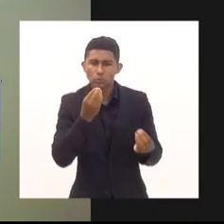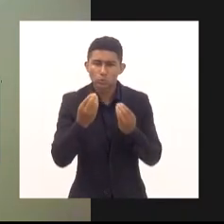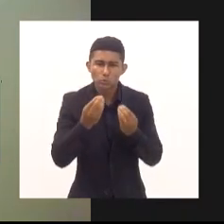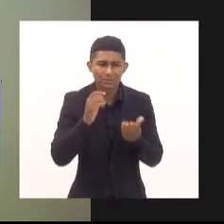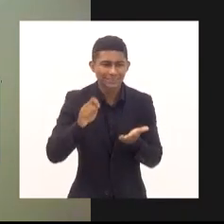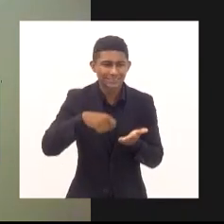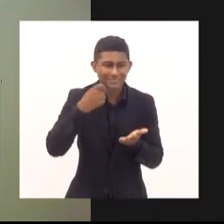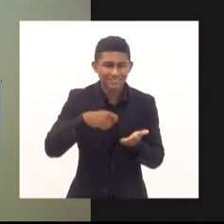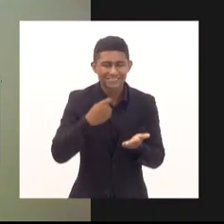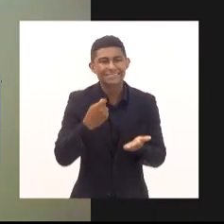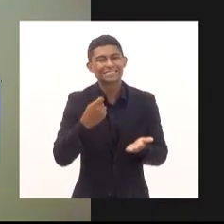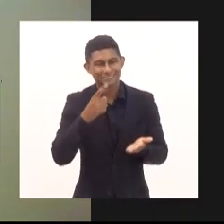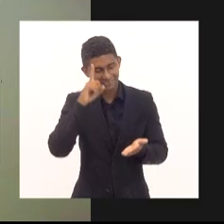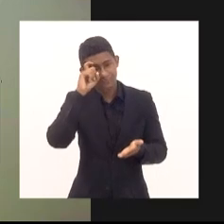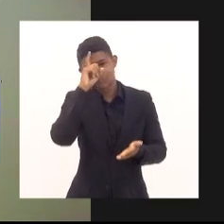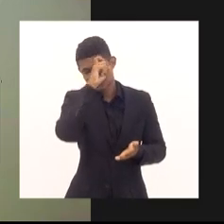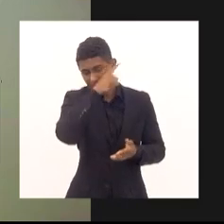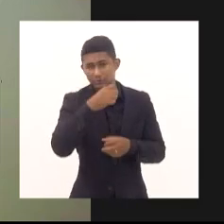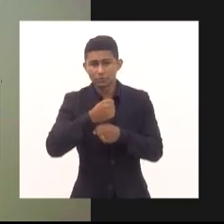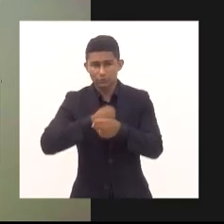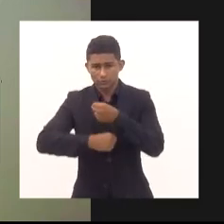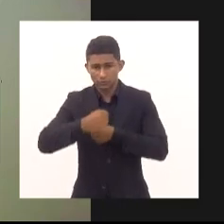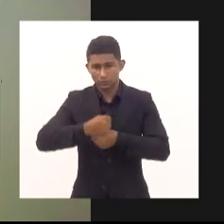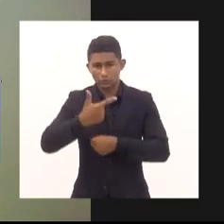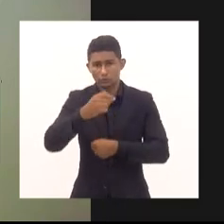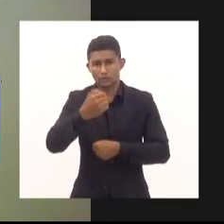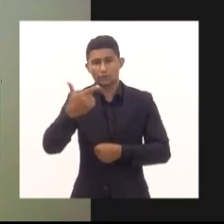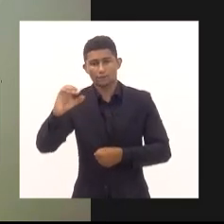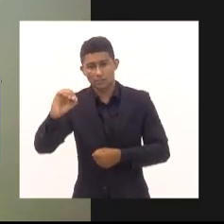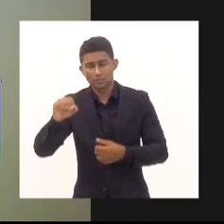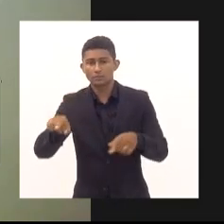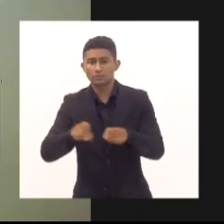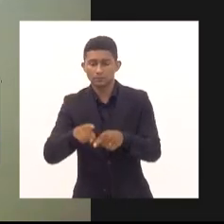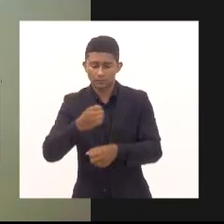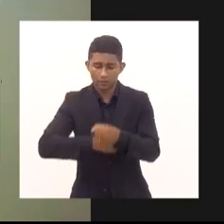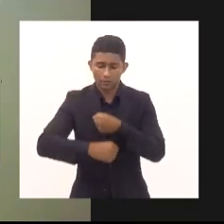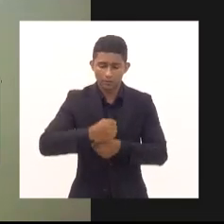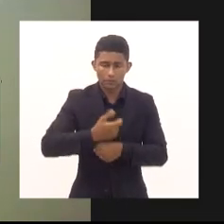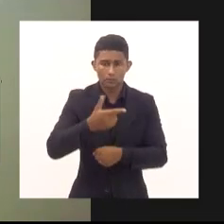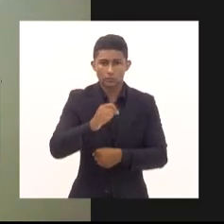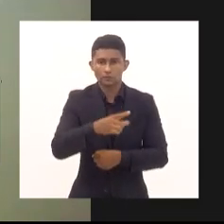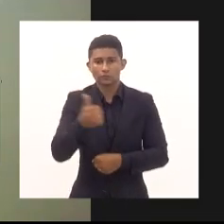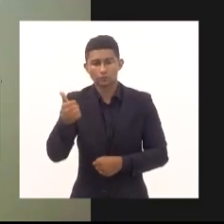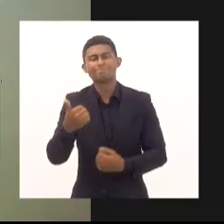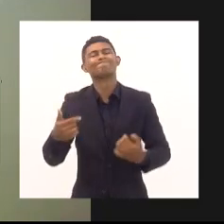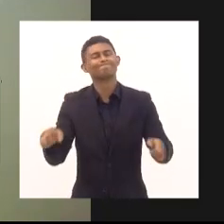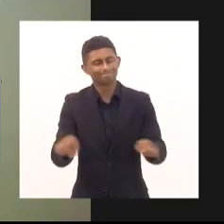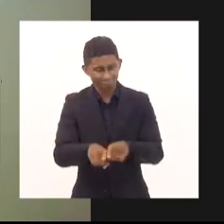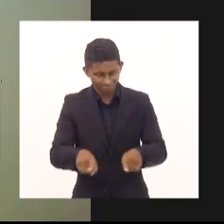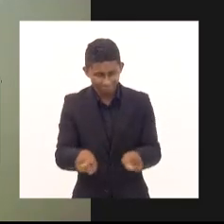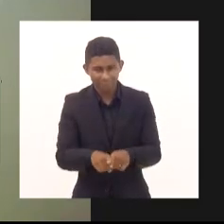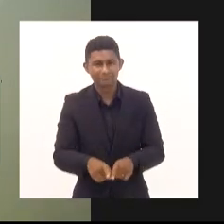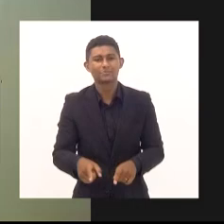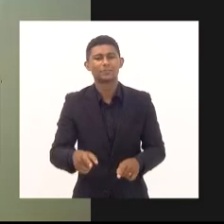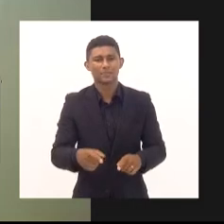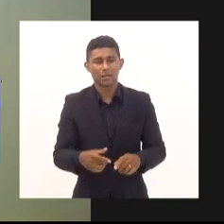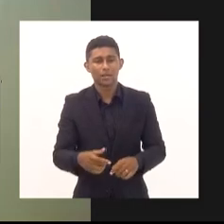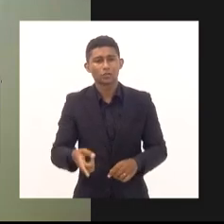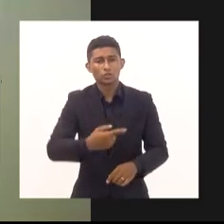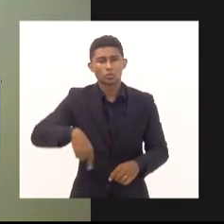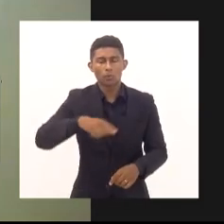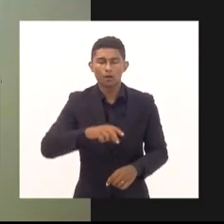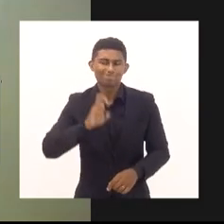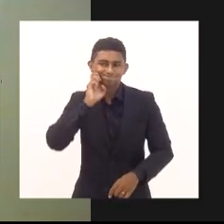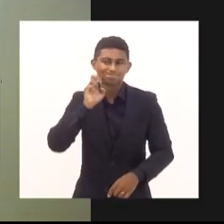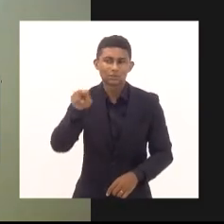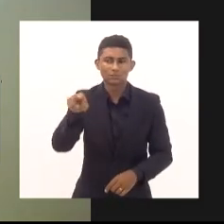de 2020 e também no ano de 2021, dos alunos da rede pública que dependem da